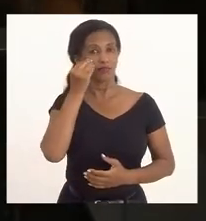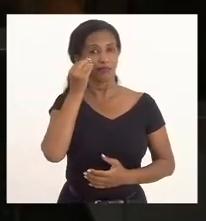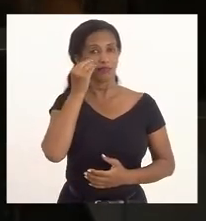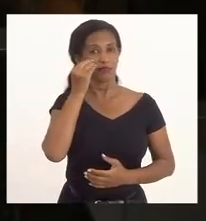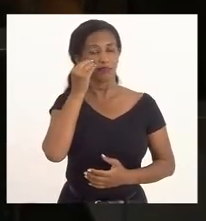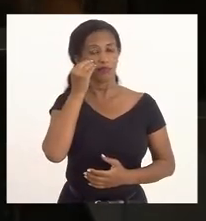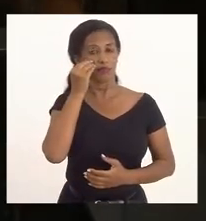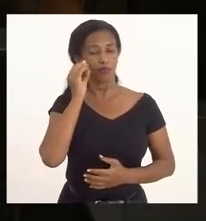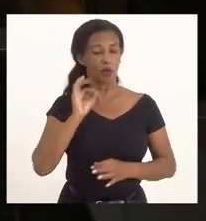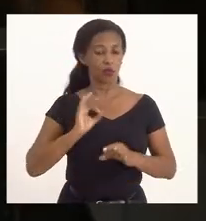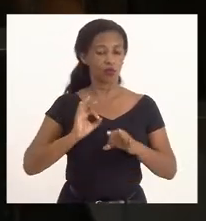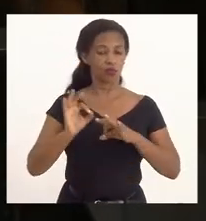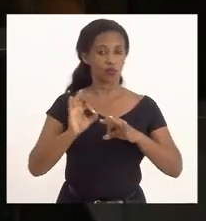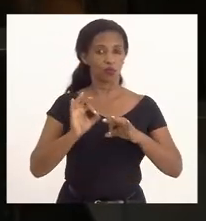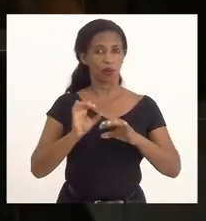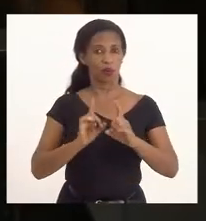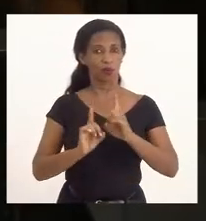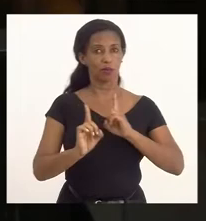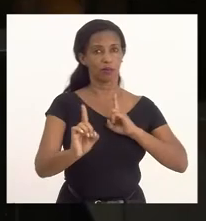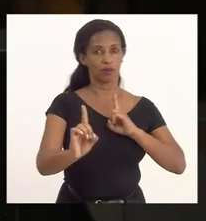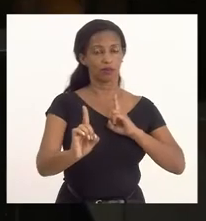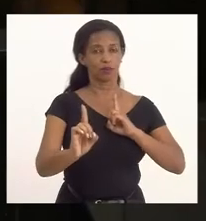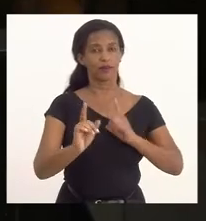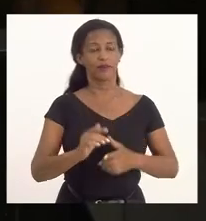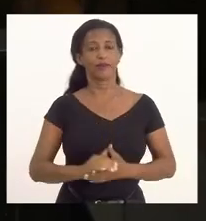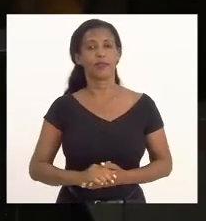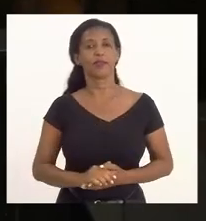de forma remota,